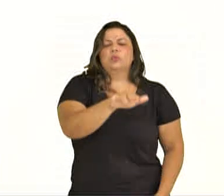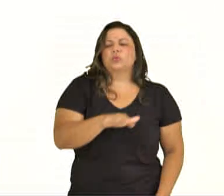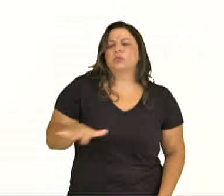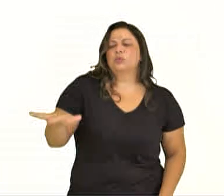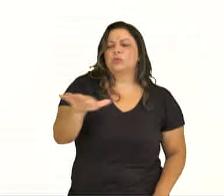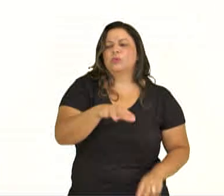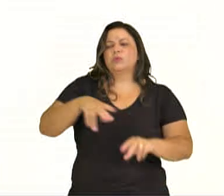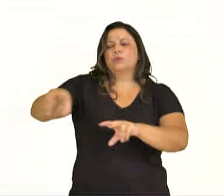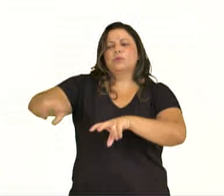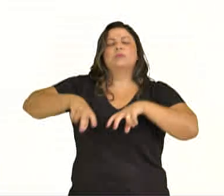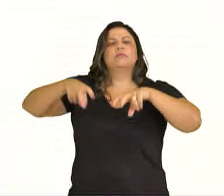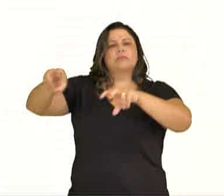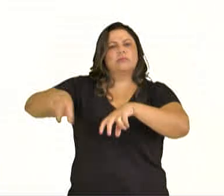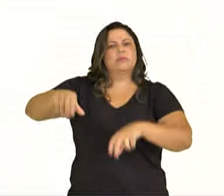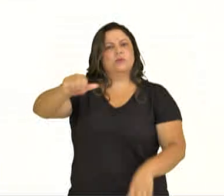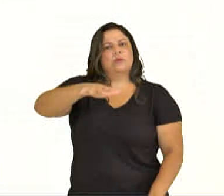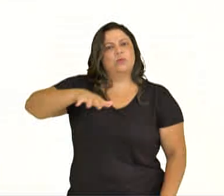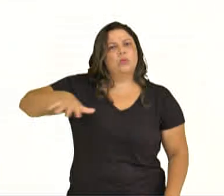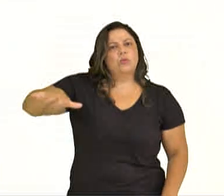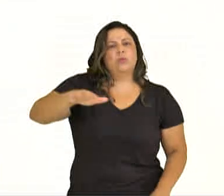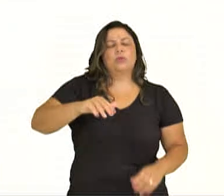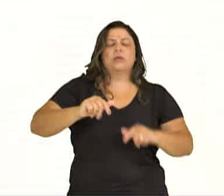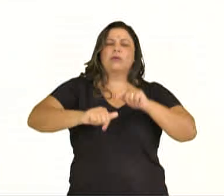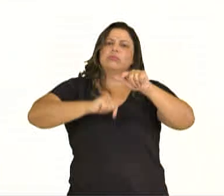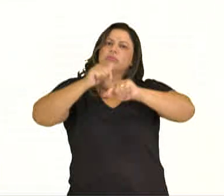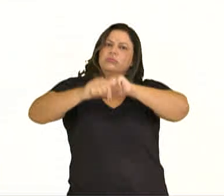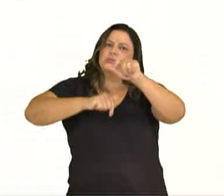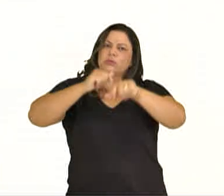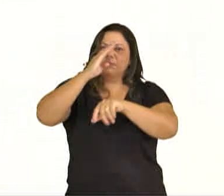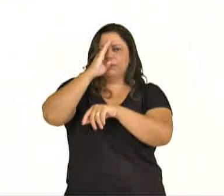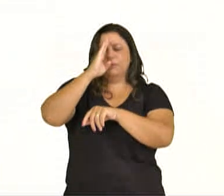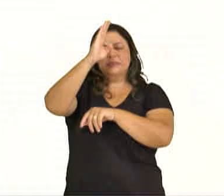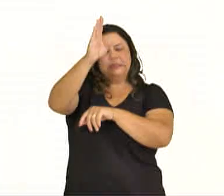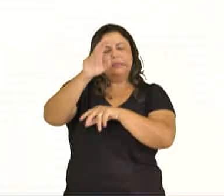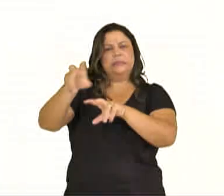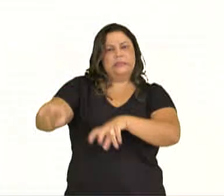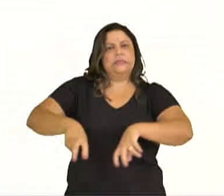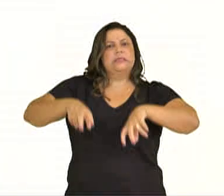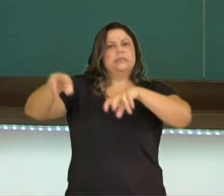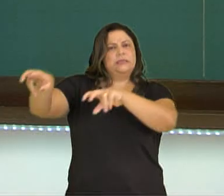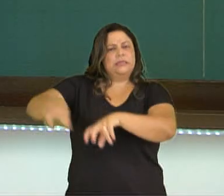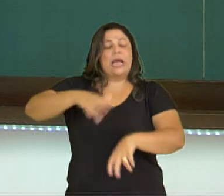rural, a gente vai ter entre as atividades principais a agricultura. As